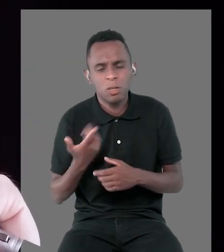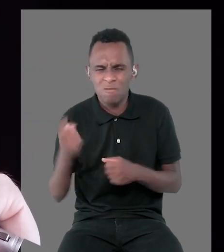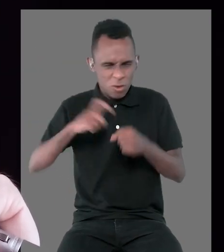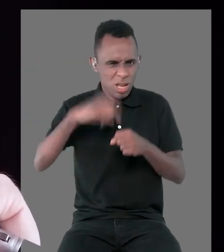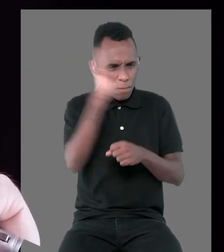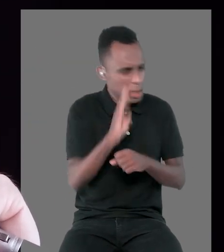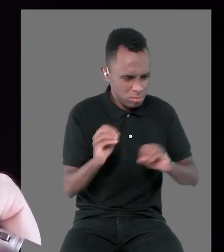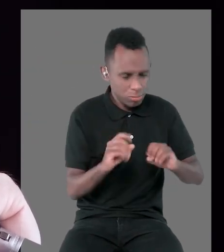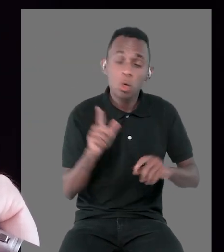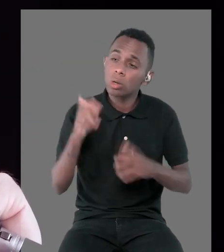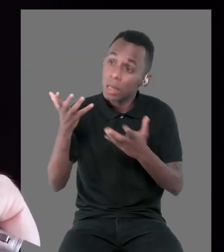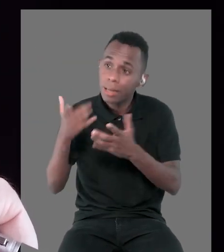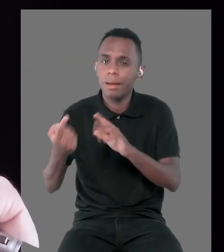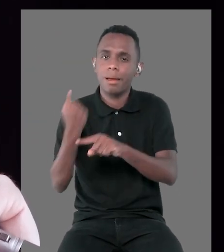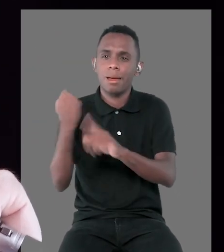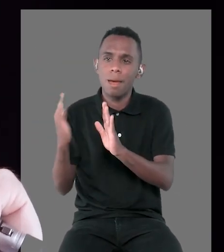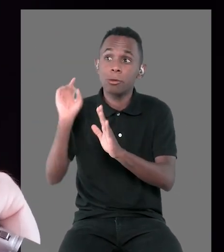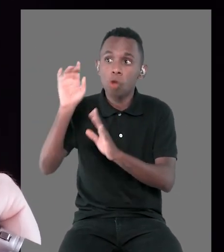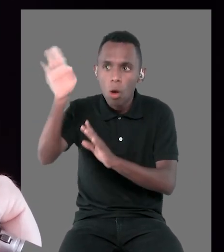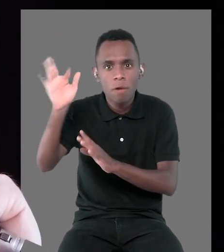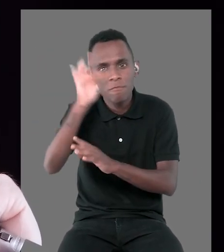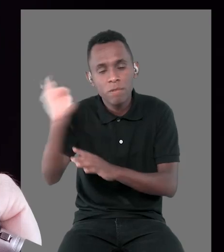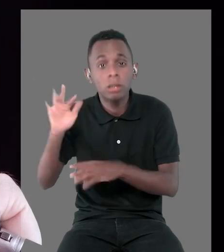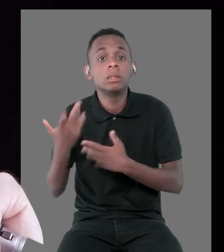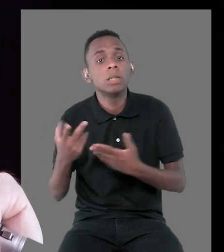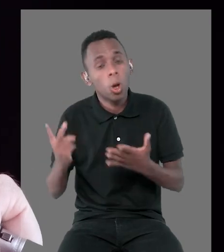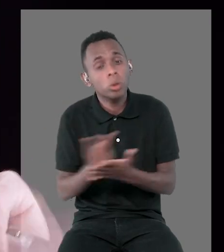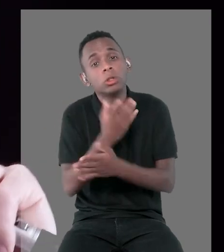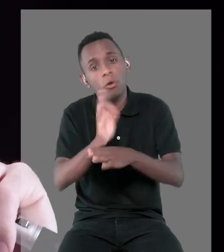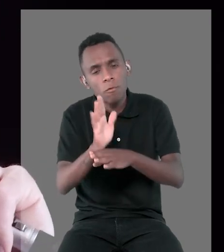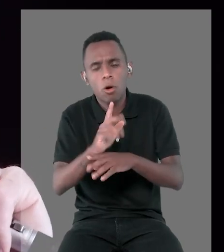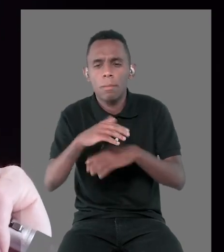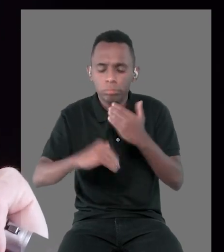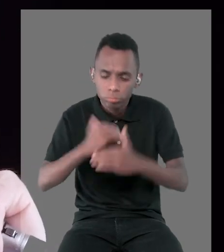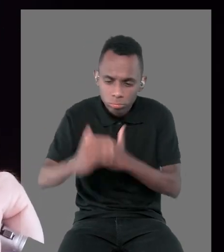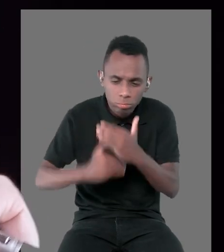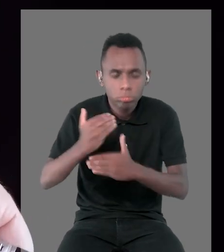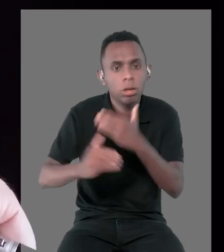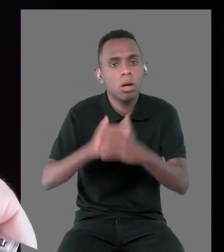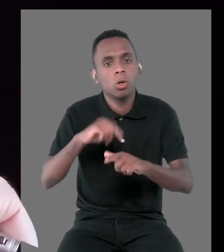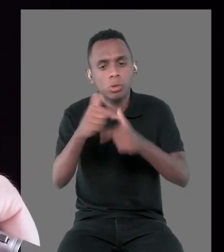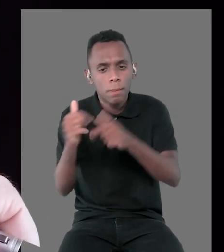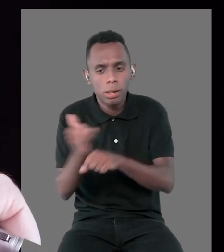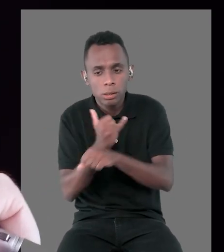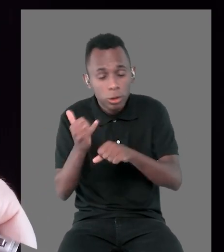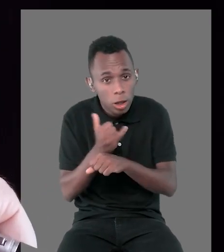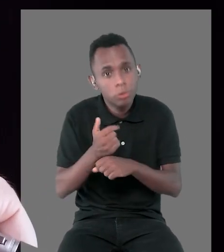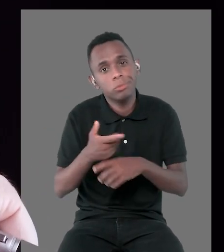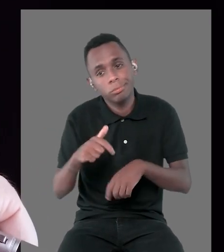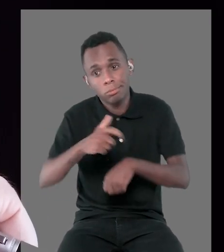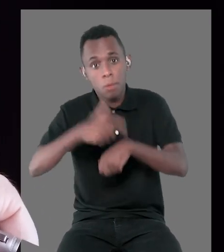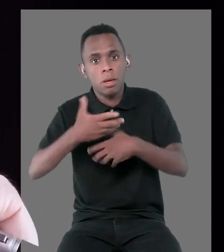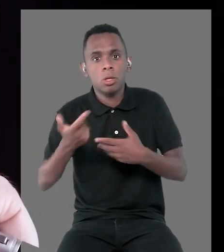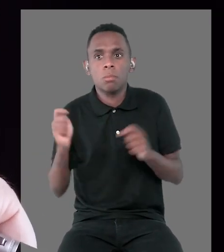voltar a morar no Brasil, e aconteceu o Sal da Terra, né? Eu fui evoluindo, né, na minha forma de trabalhar. Em algum momento